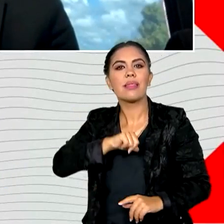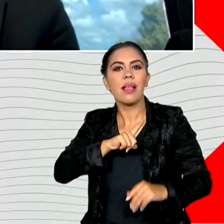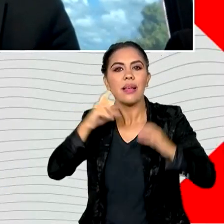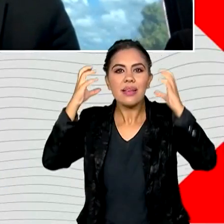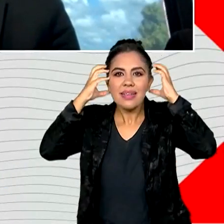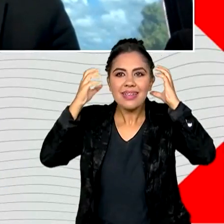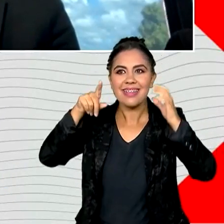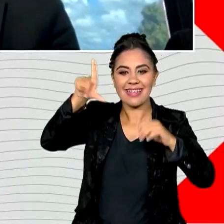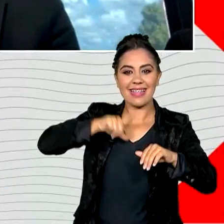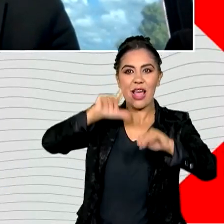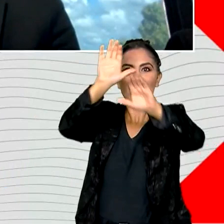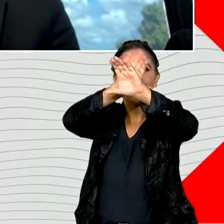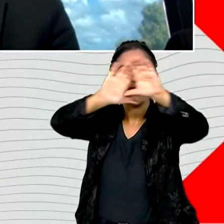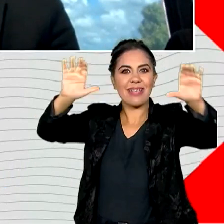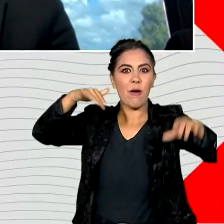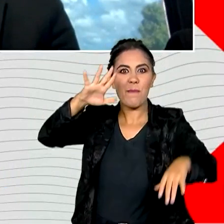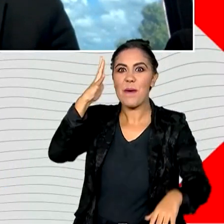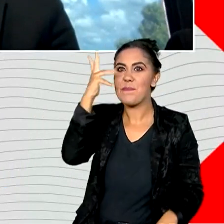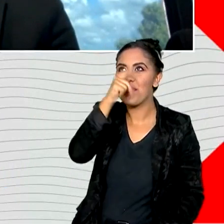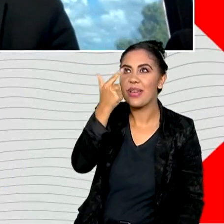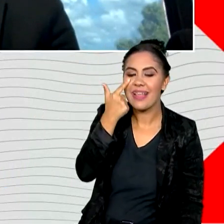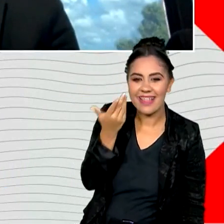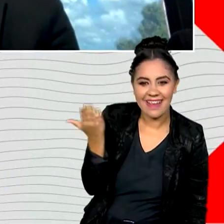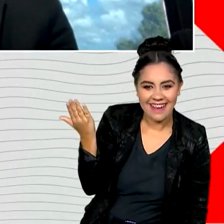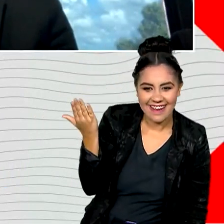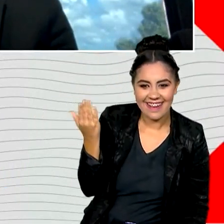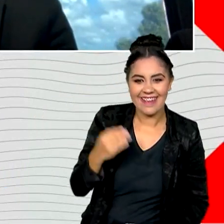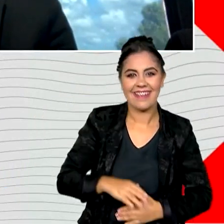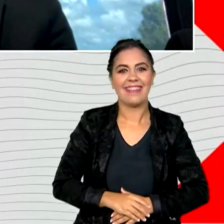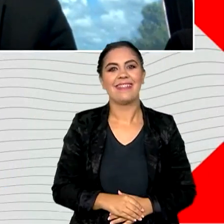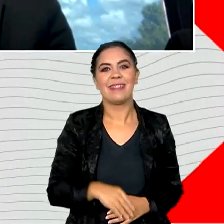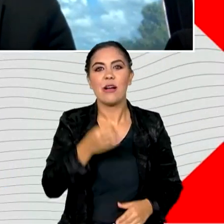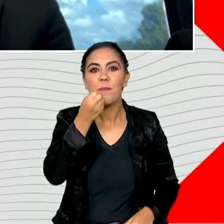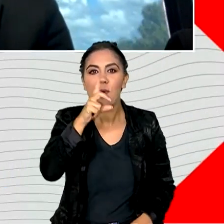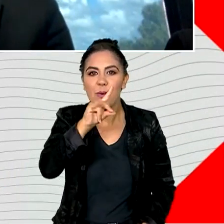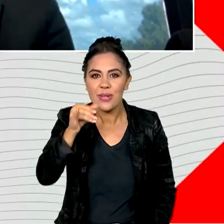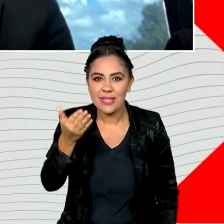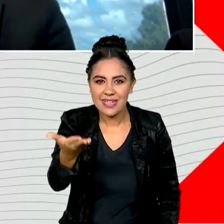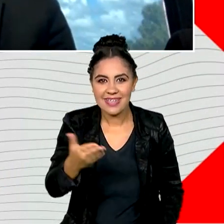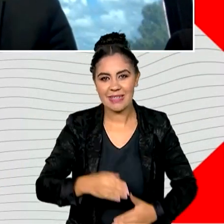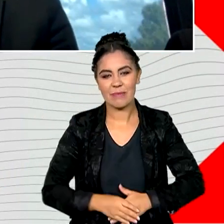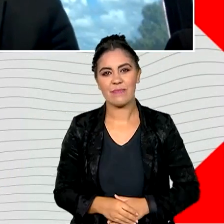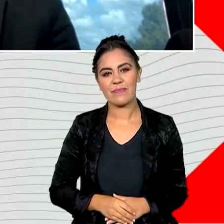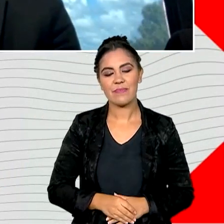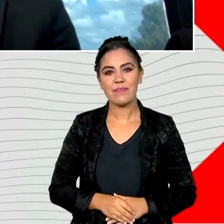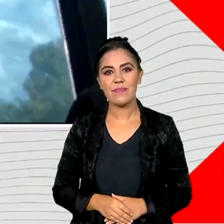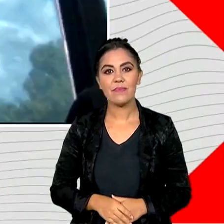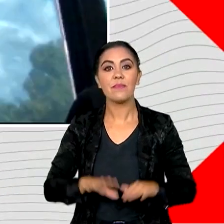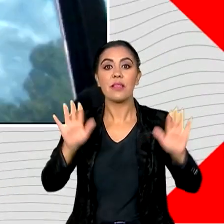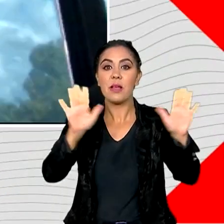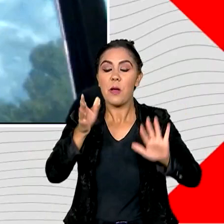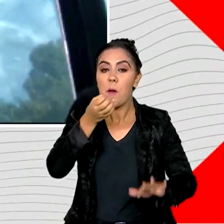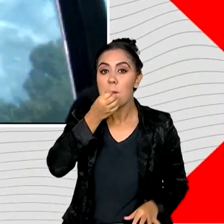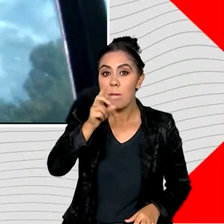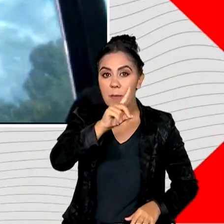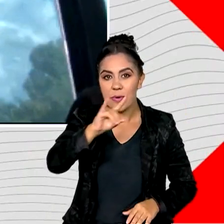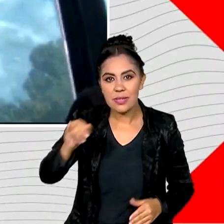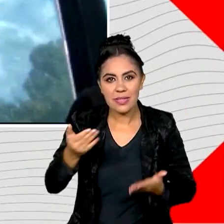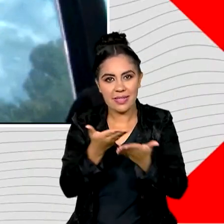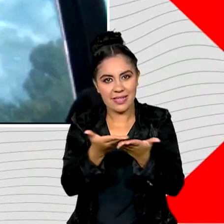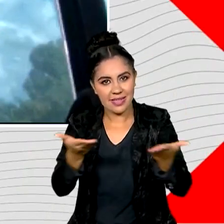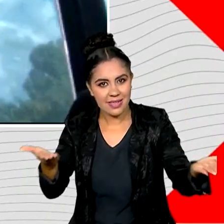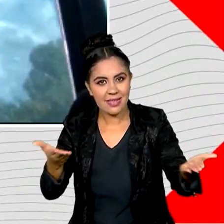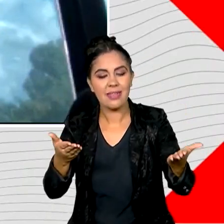mais bonito que eu vi hoje. Bom dia para você, Antônio. Bom dia, Karine. Bom dia, ministro. Bom dia,